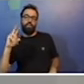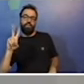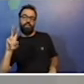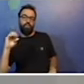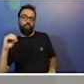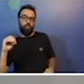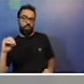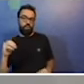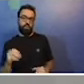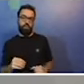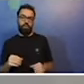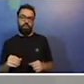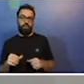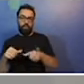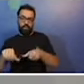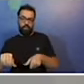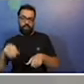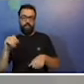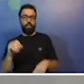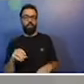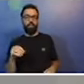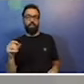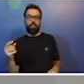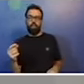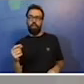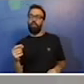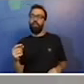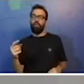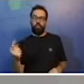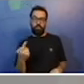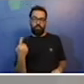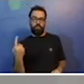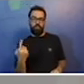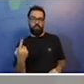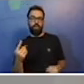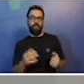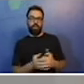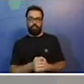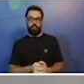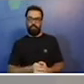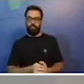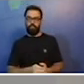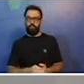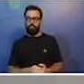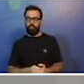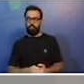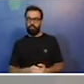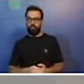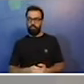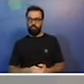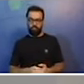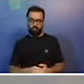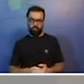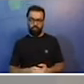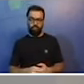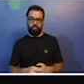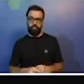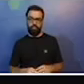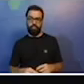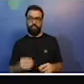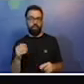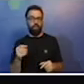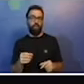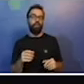músico. Olha aqui, eu tenho o nem tudo foi sucessos. Então, o verbo ser aí, que é o